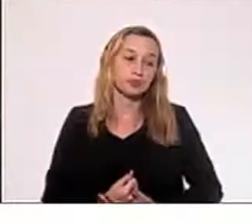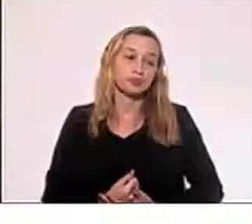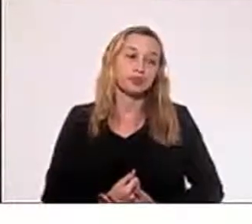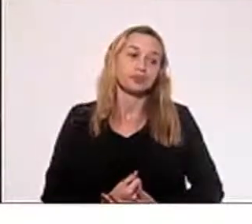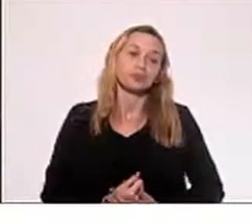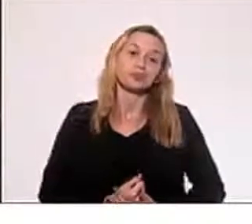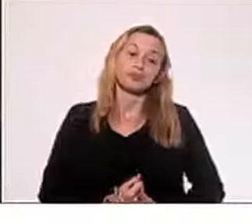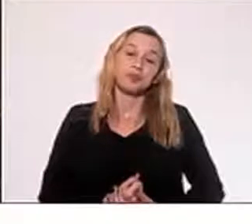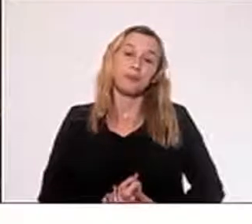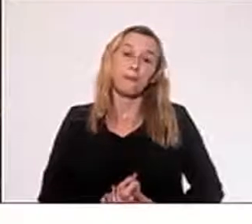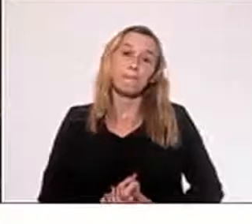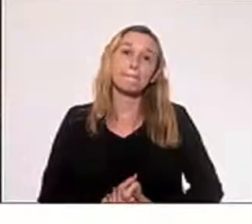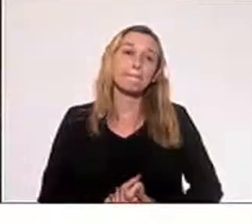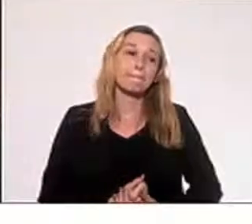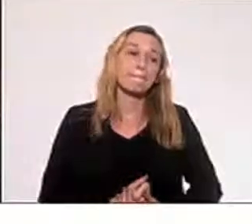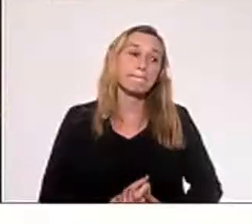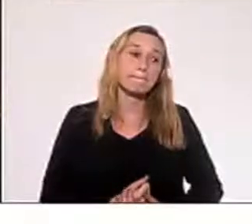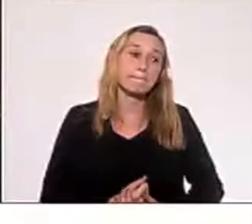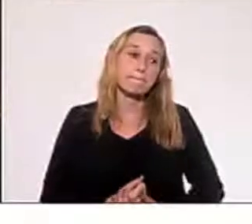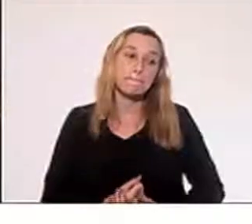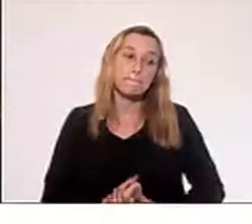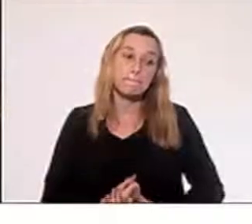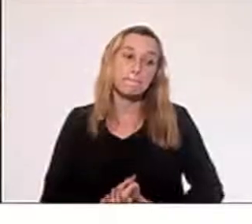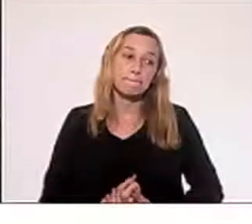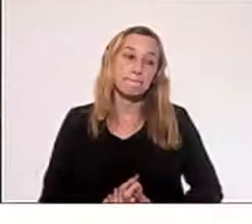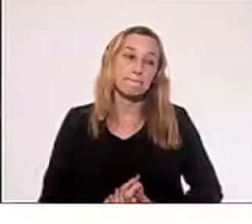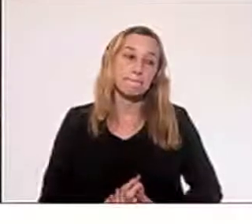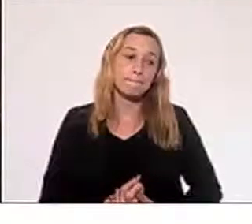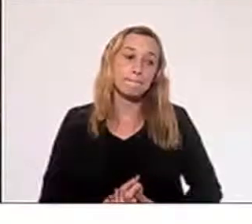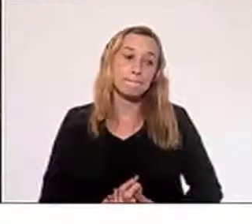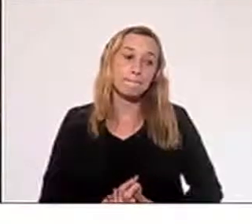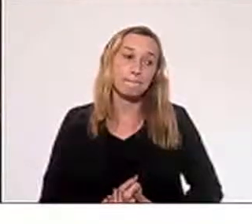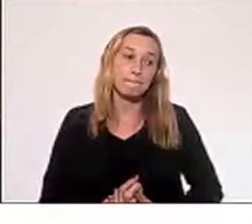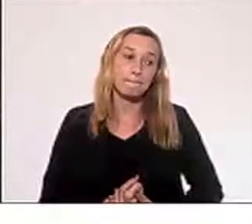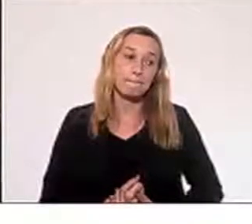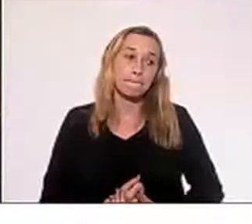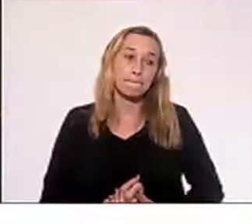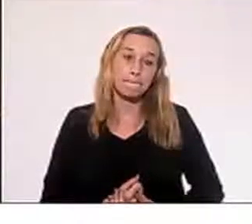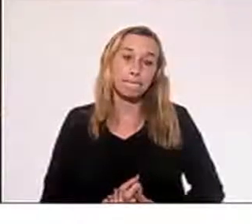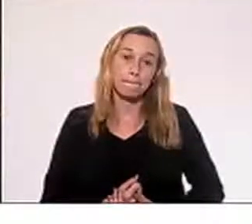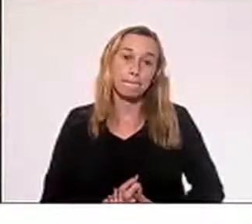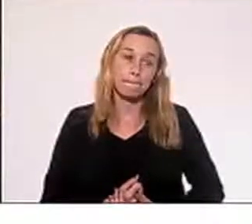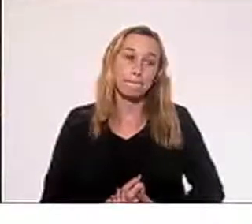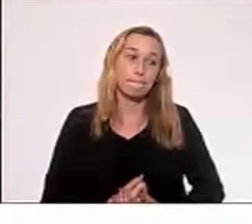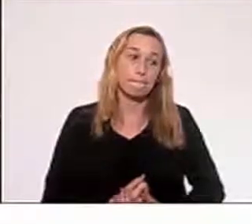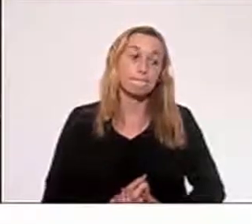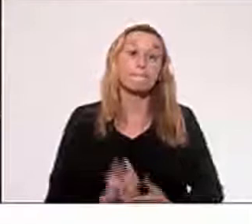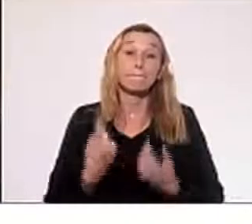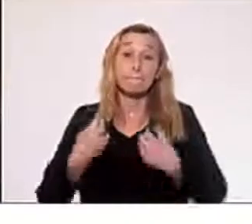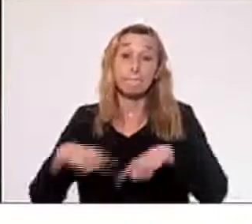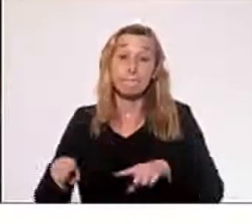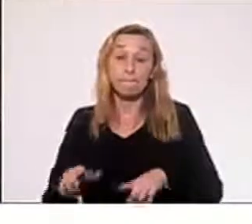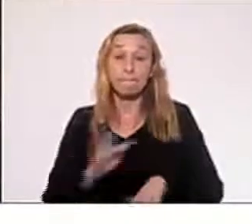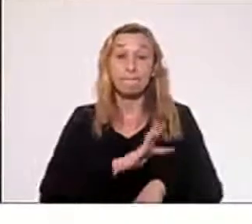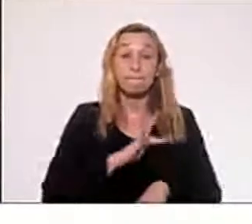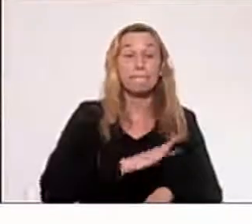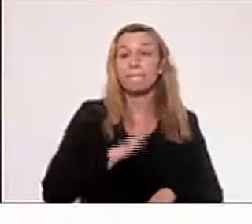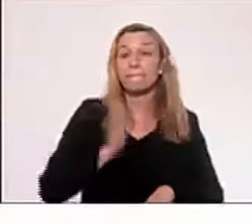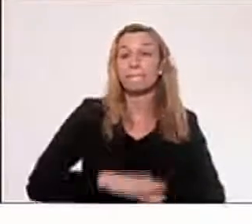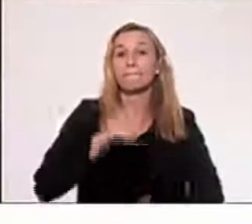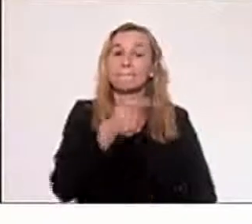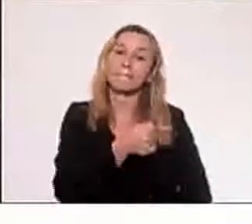de morte e morte em decorrência de oposição à intervenção policial. Foram mais